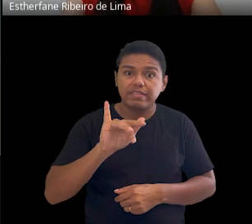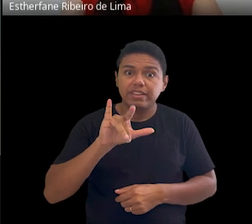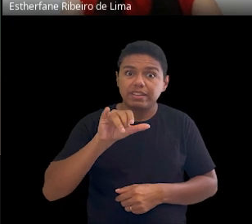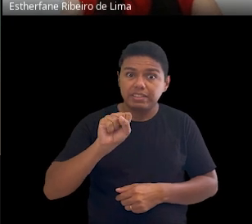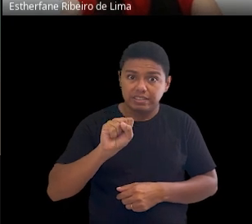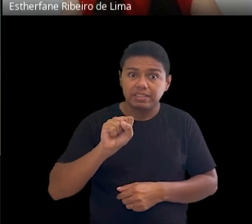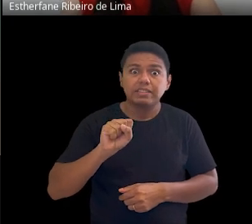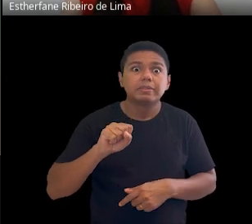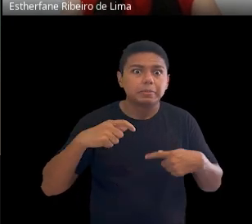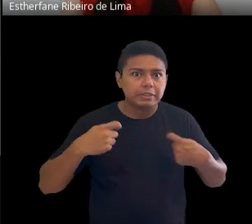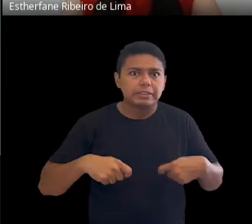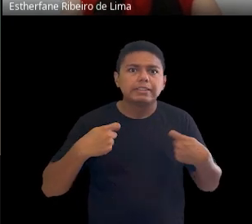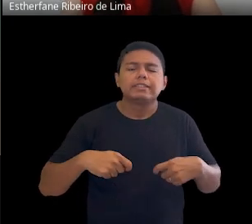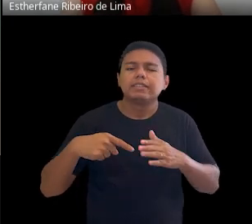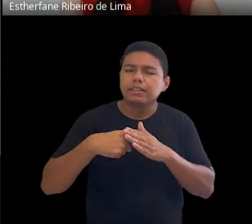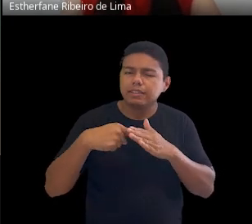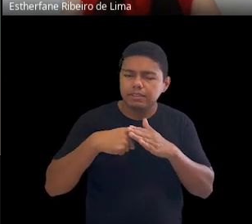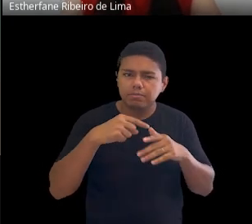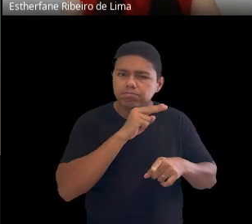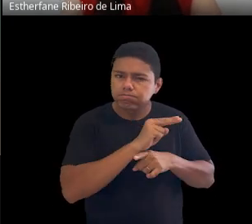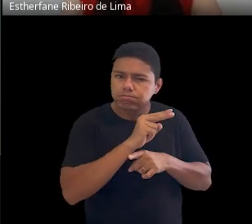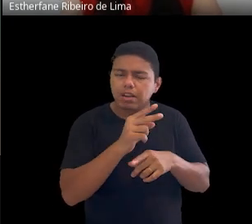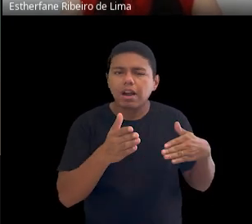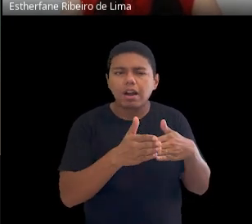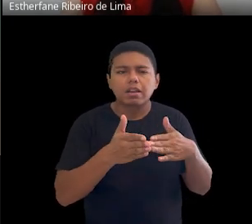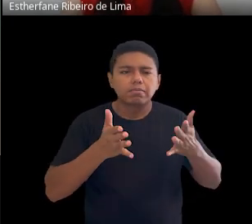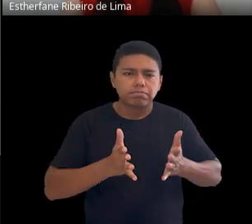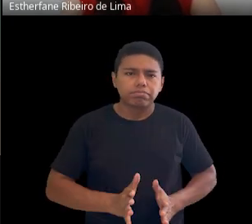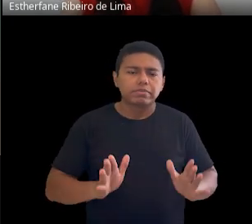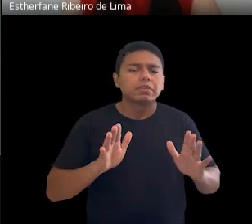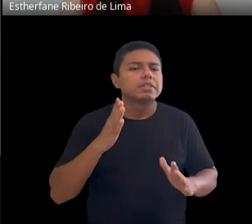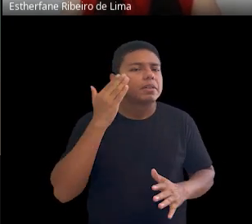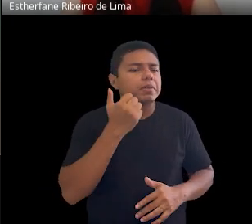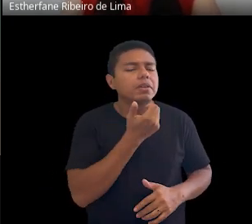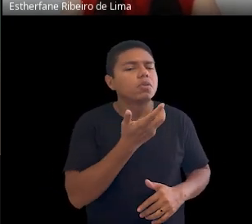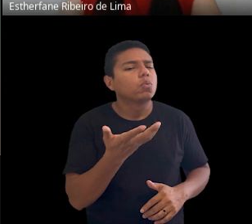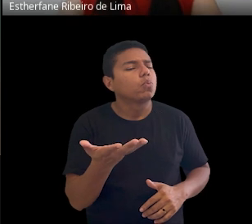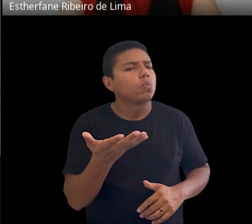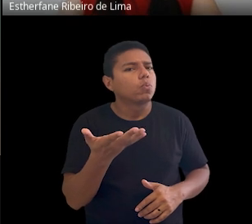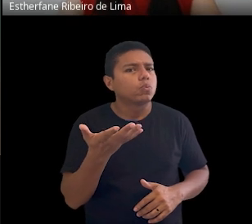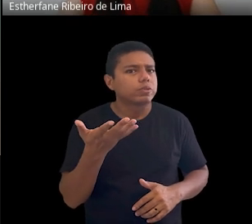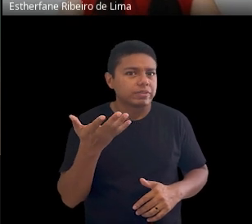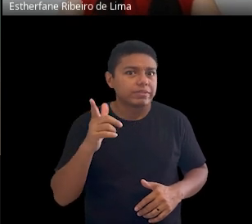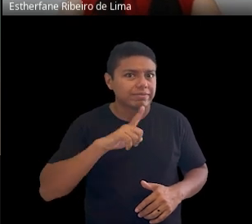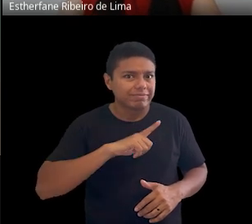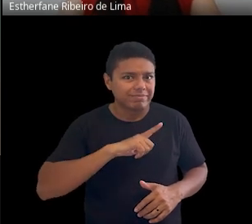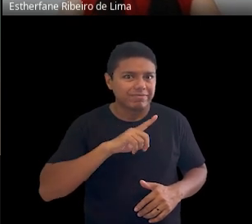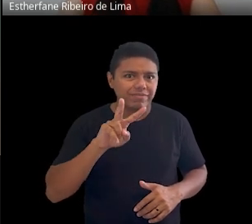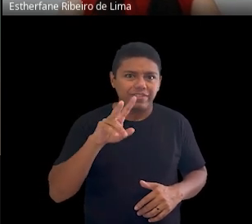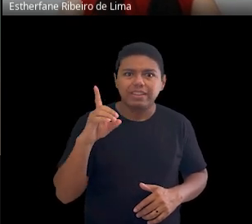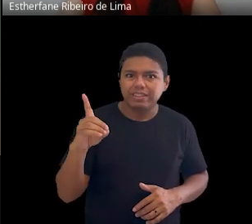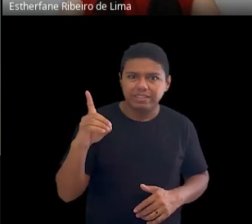repetido mensalmente até o parto para monitoramento, para saber quanto tá esse quantitativo